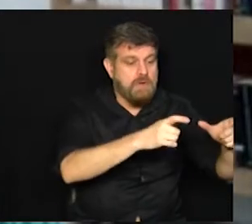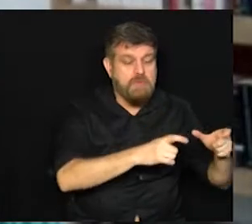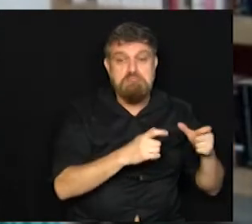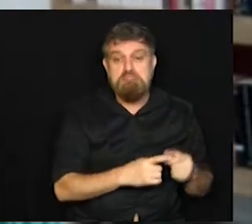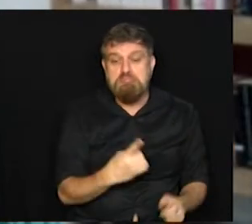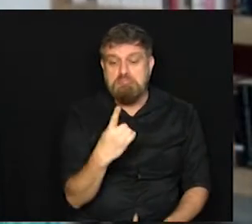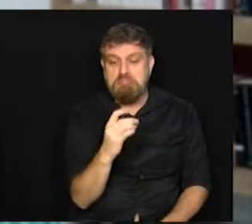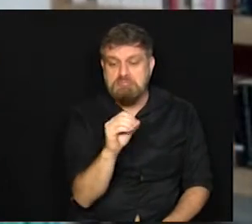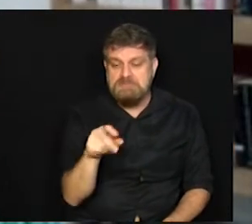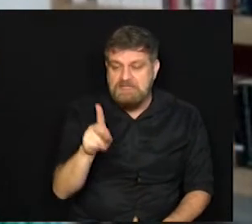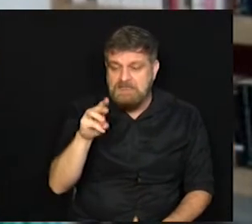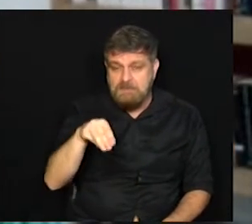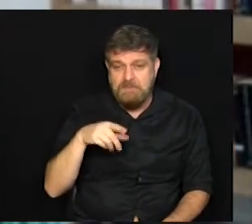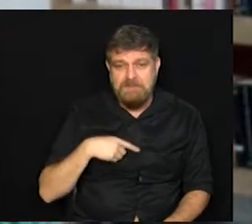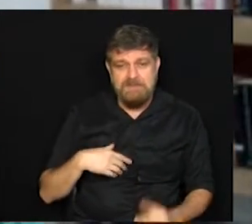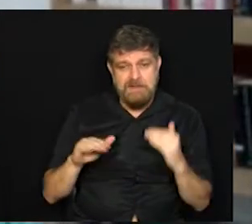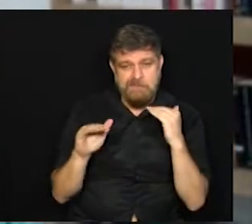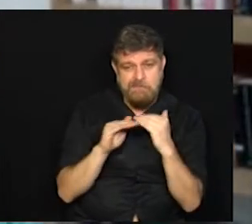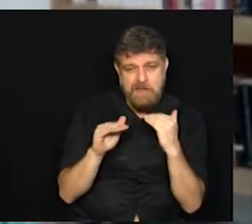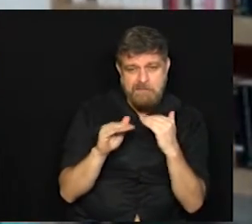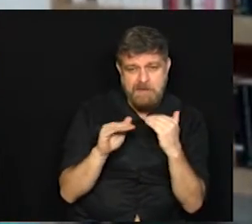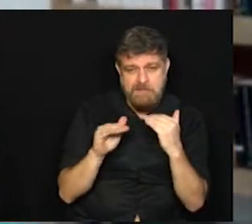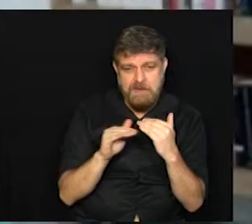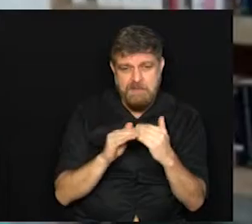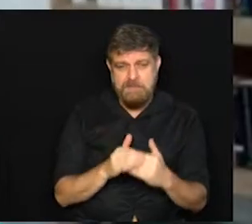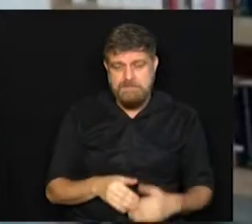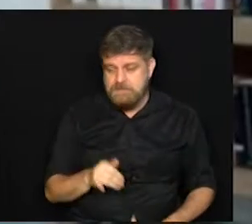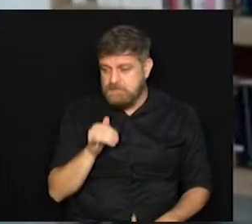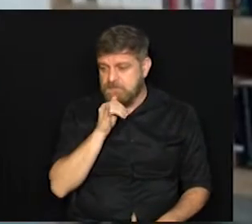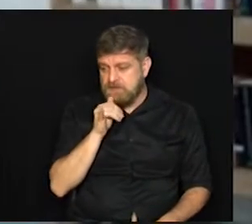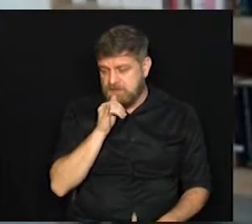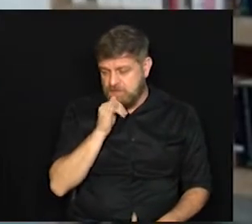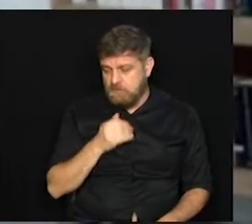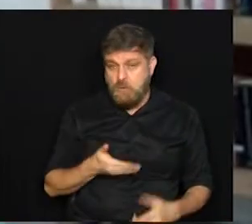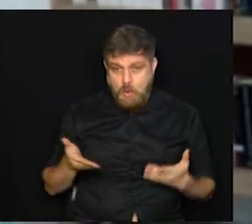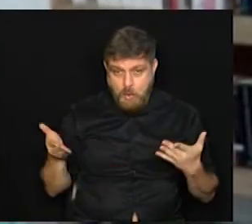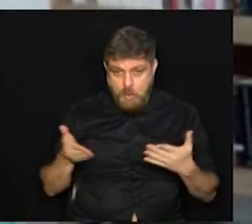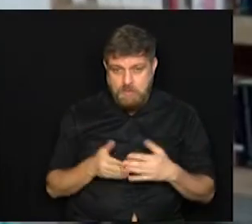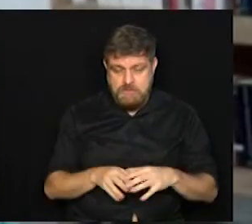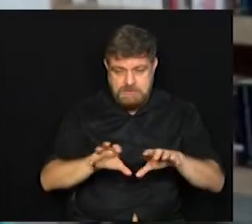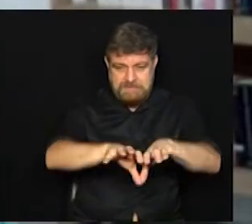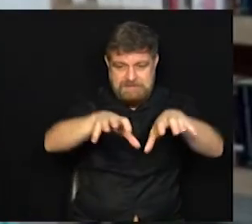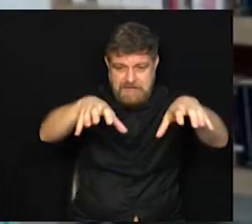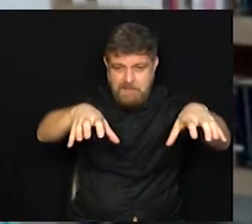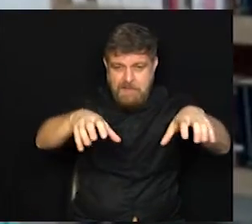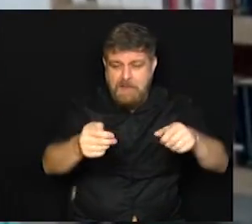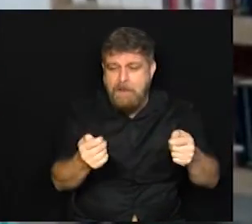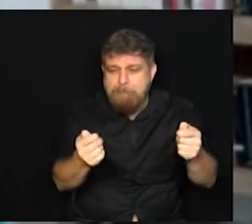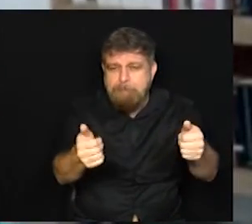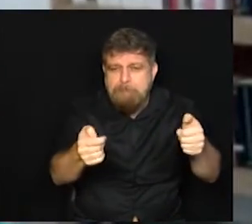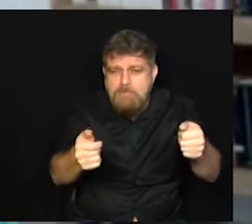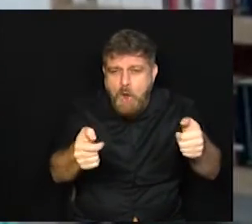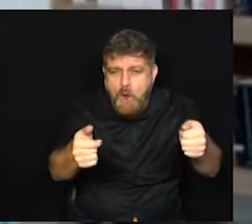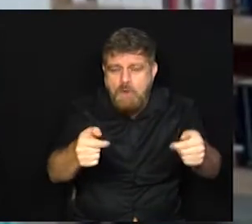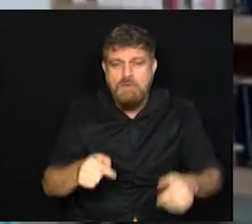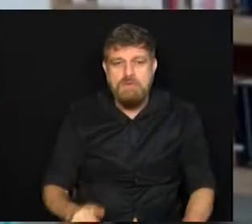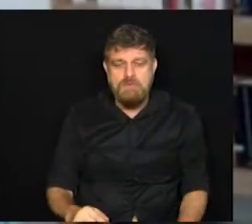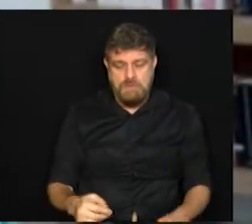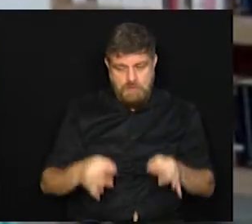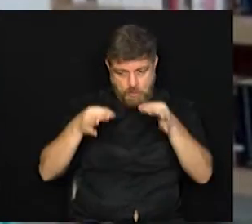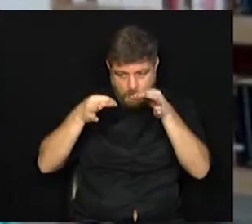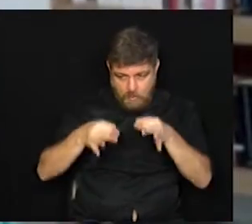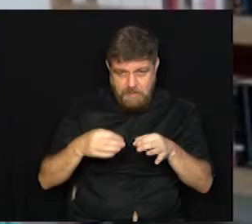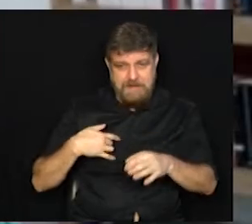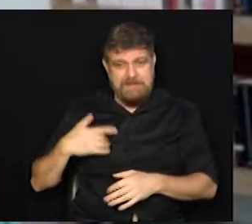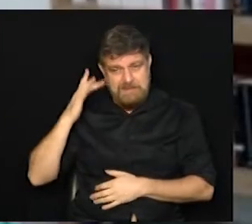que a gente tenha uma equidade, né? Porque, afinal, se hoje essas regiões já têm menos, o correto, e aí eu acho que é